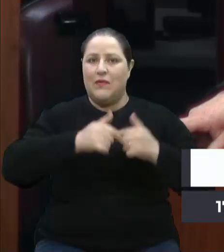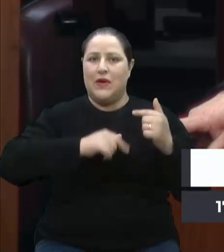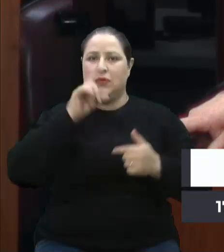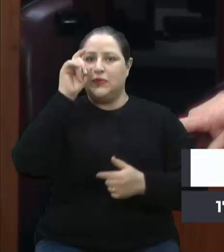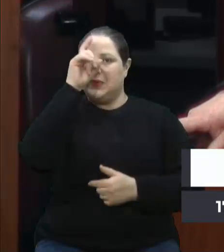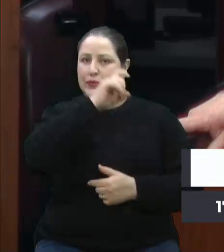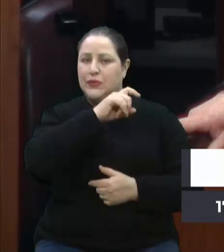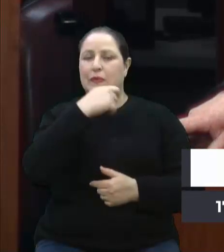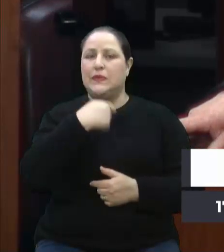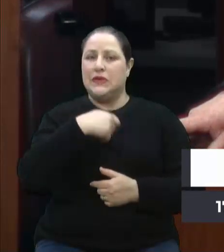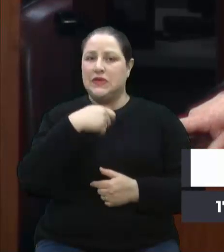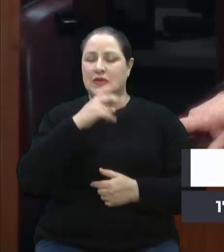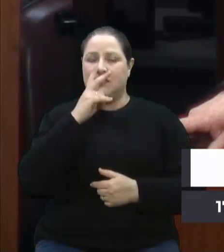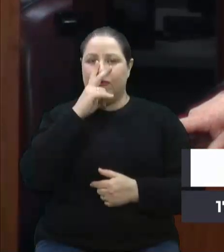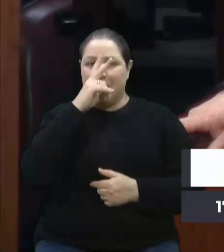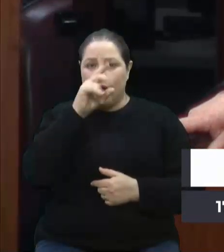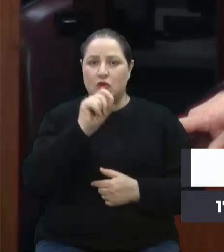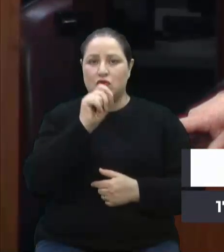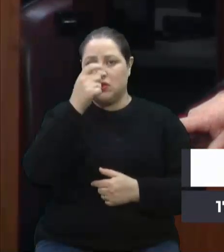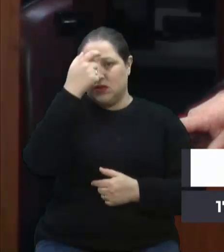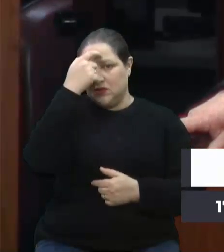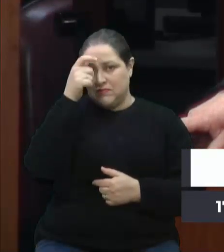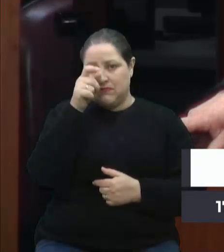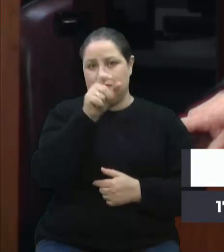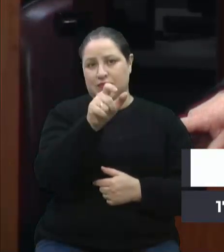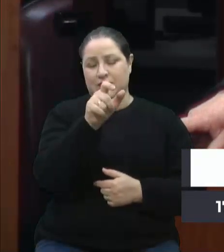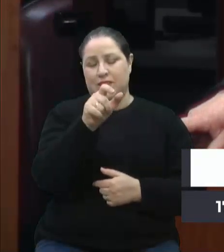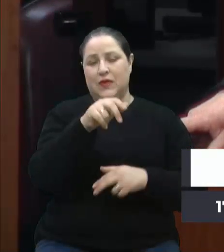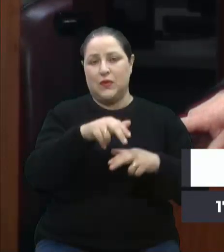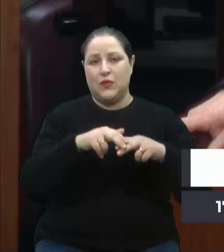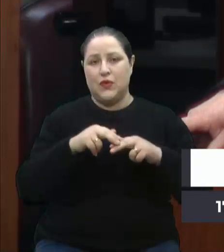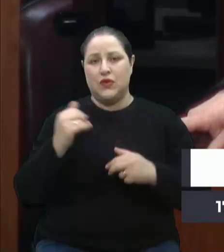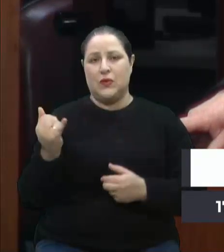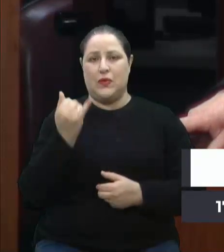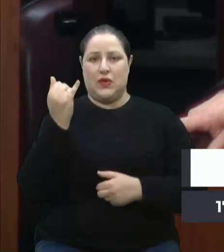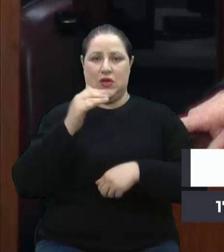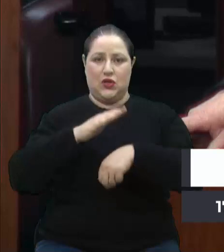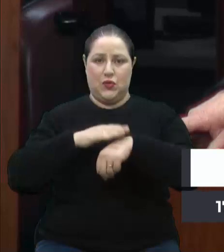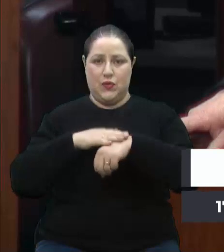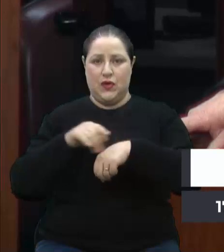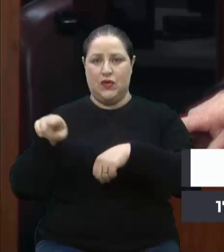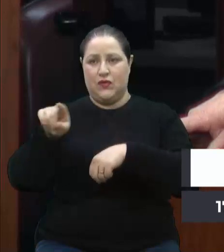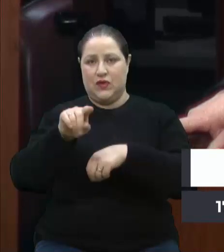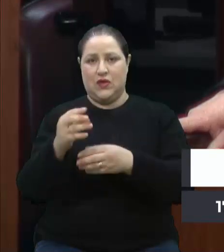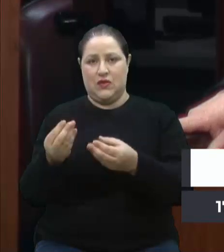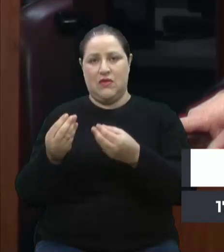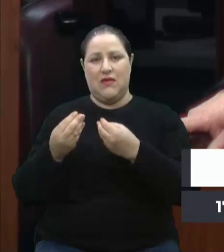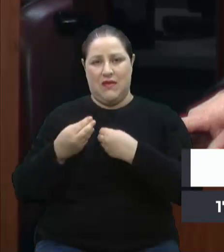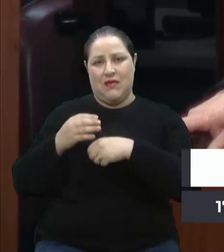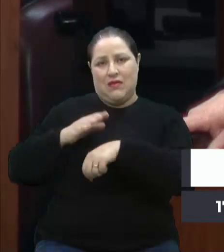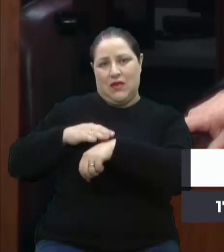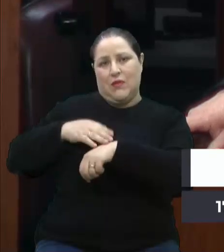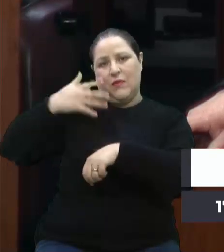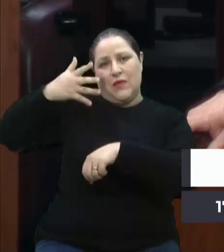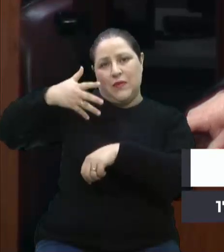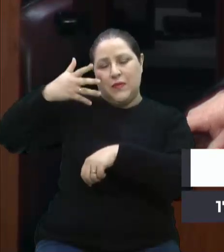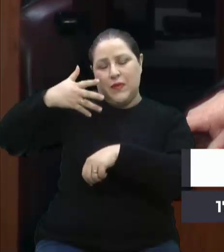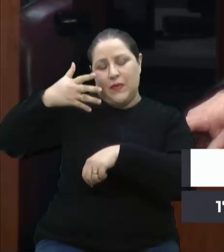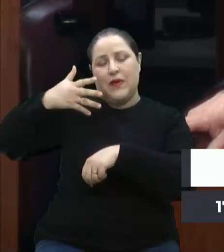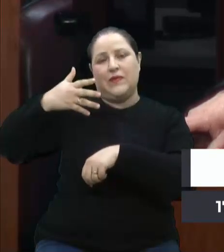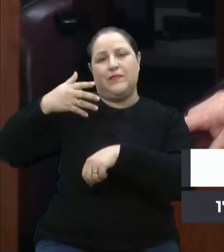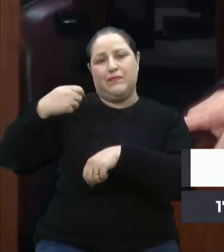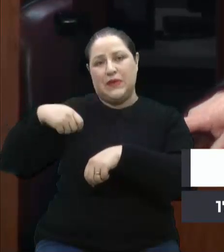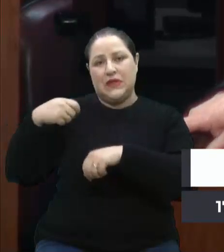por isso é tão importante esse espaço que vocês não cederão eu agradeço mais uma vez nós temos que chegar na comunidade